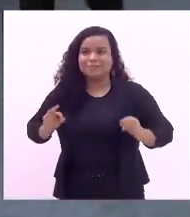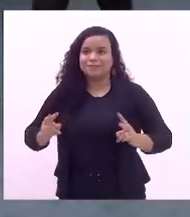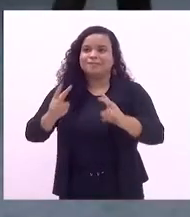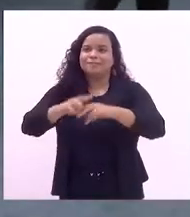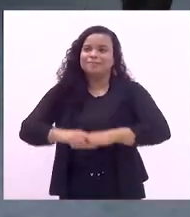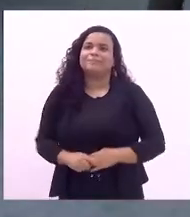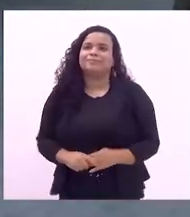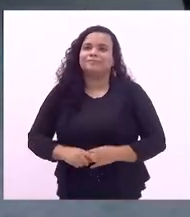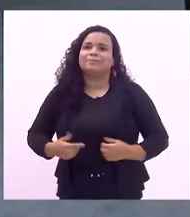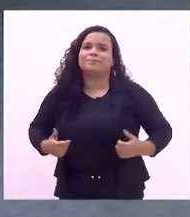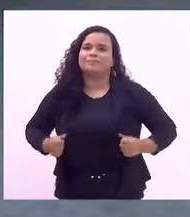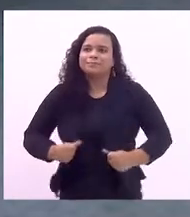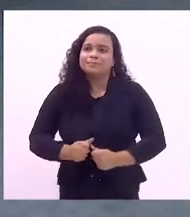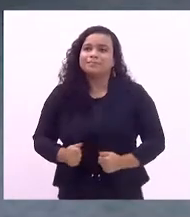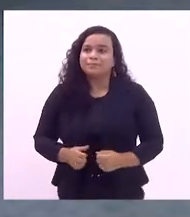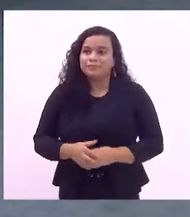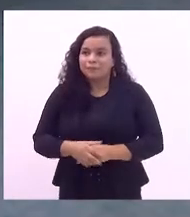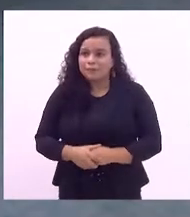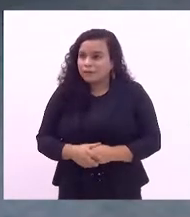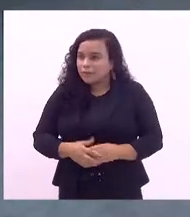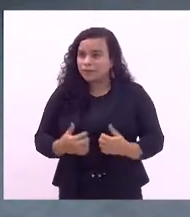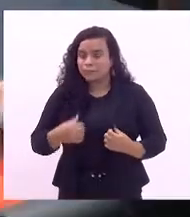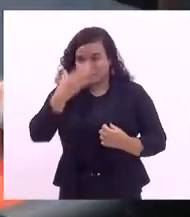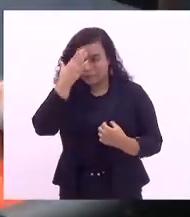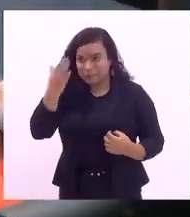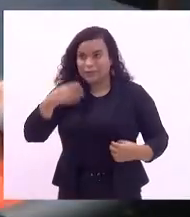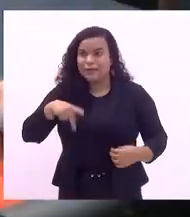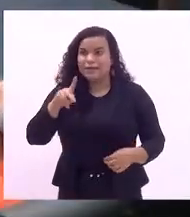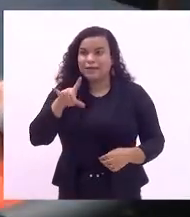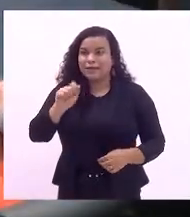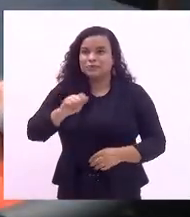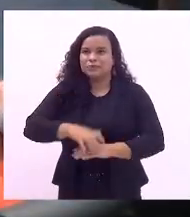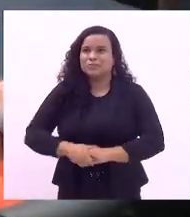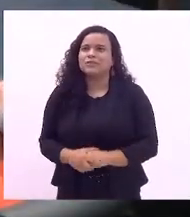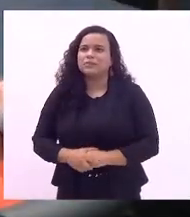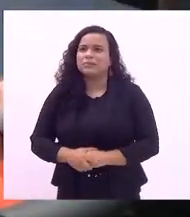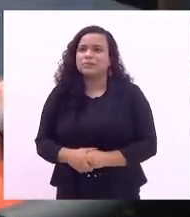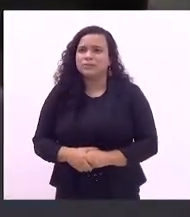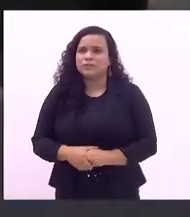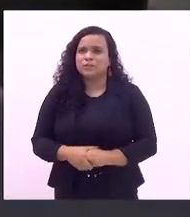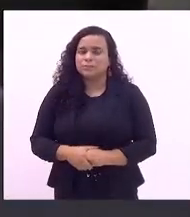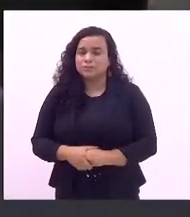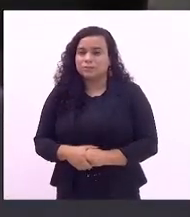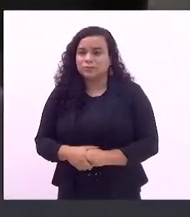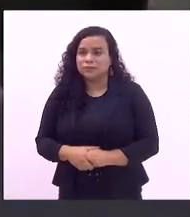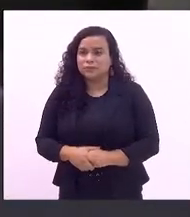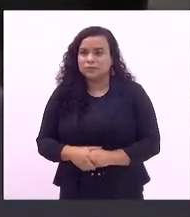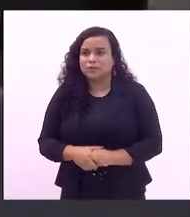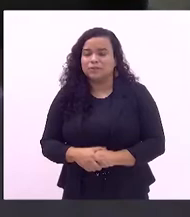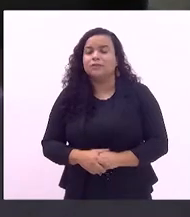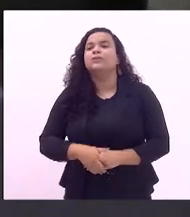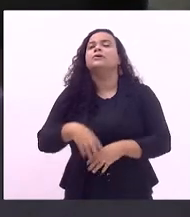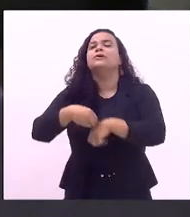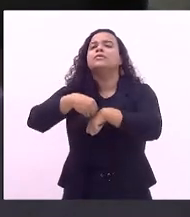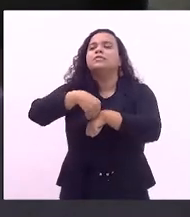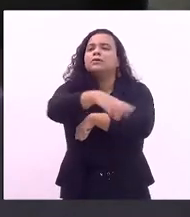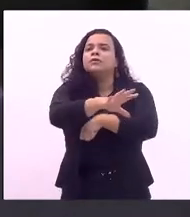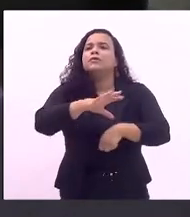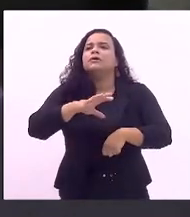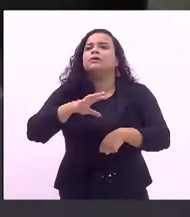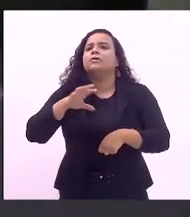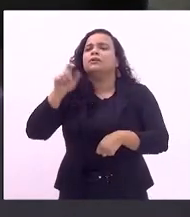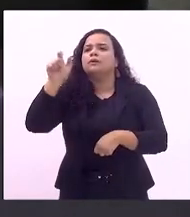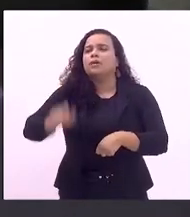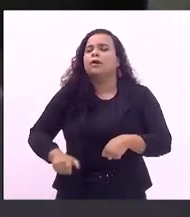será e obrigado cátion o passo a palavra agora ao nosso querido Major